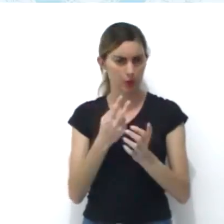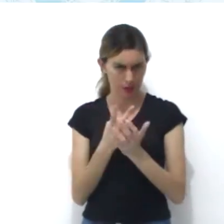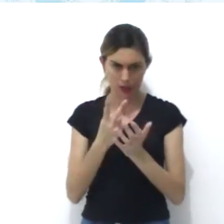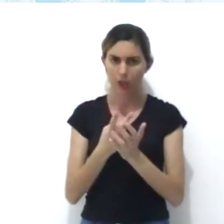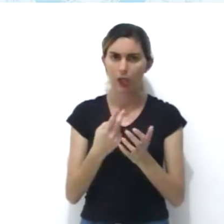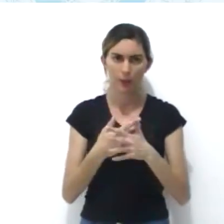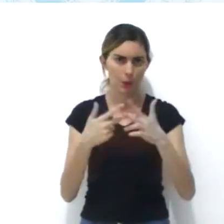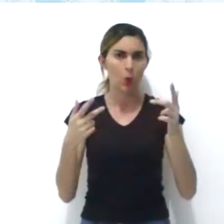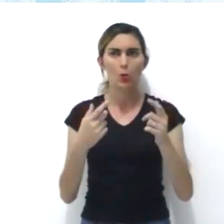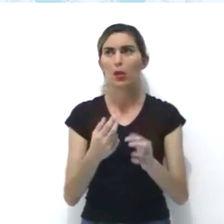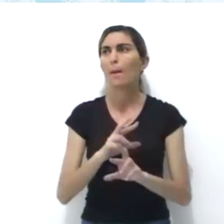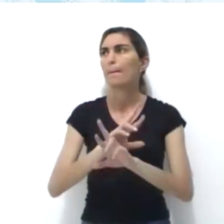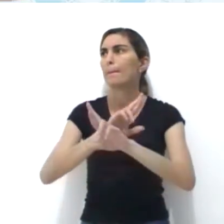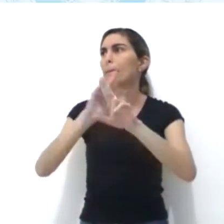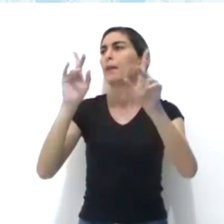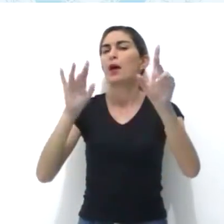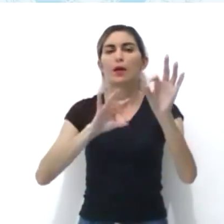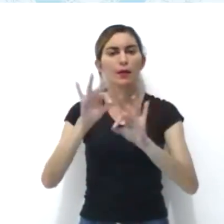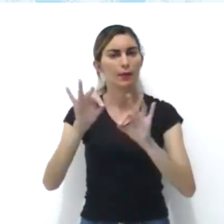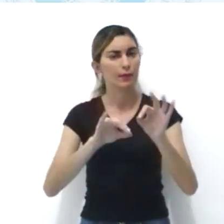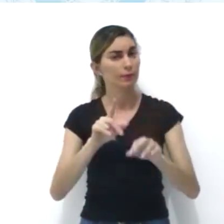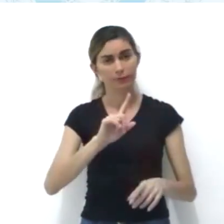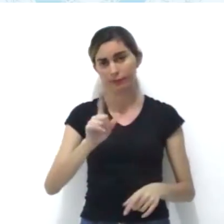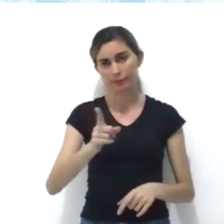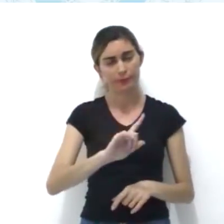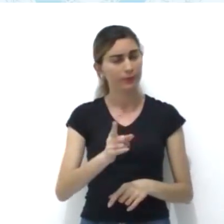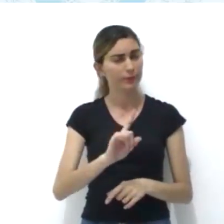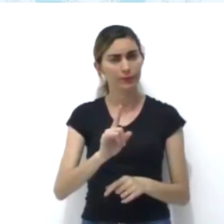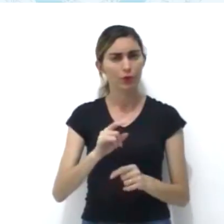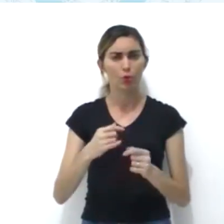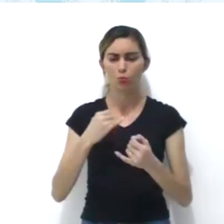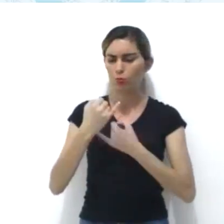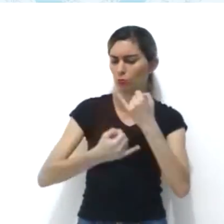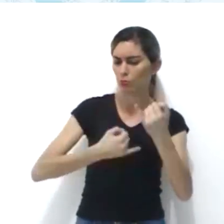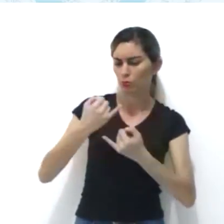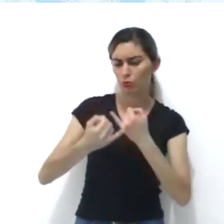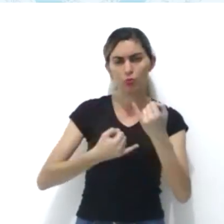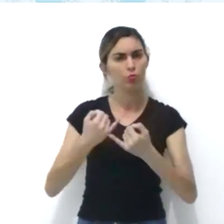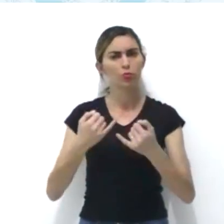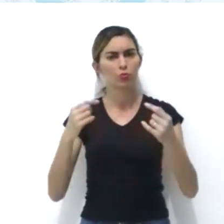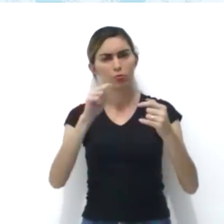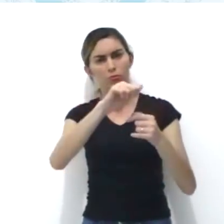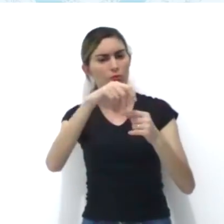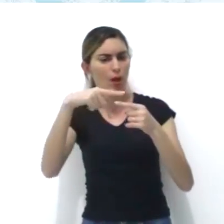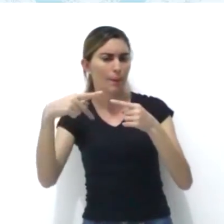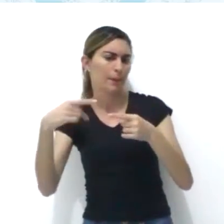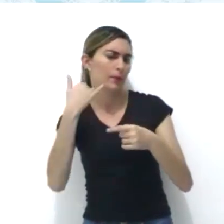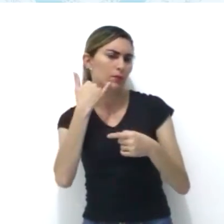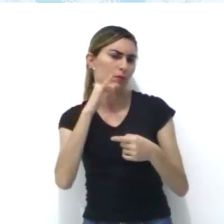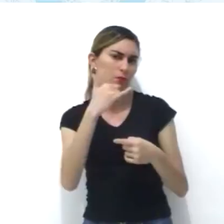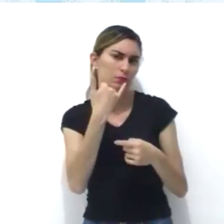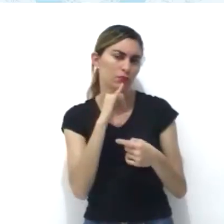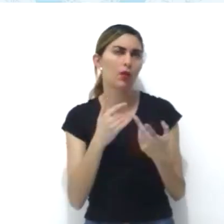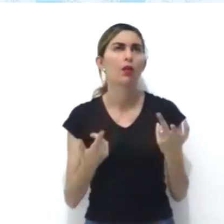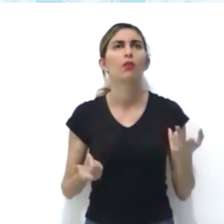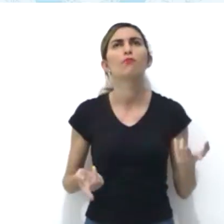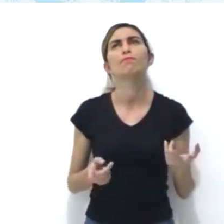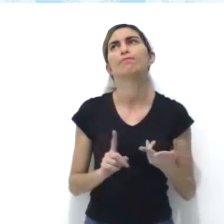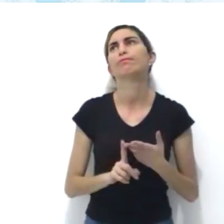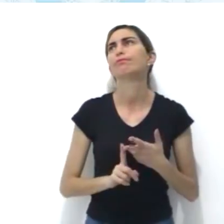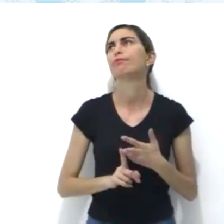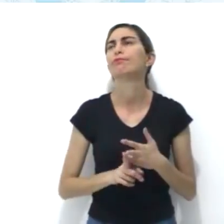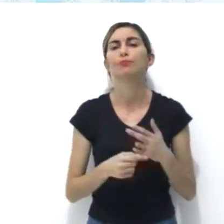o quê? Tem que ser sempre uma coisa assim muito, né, elaborada? Não, um jogo, um aplicativo de